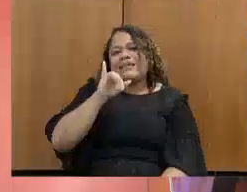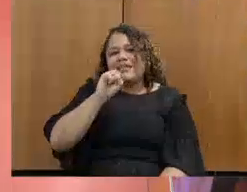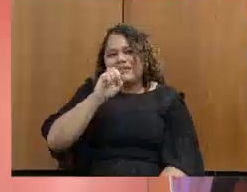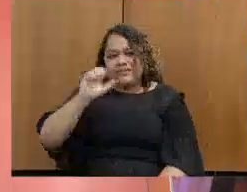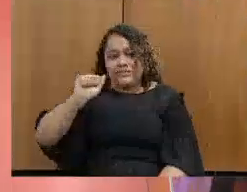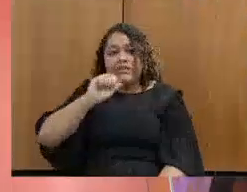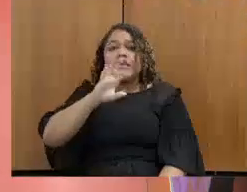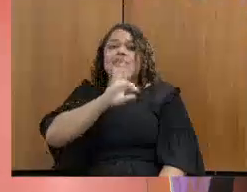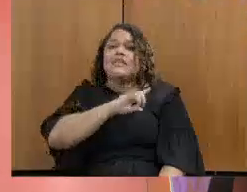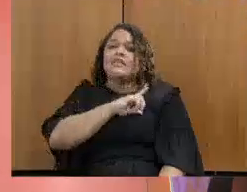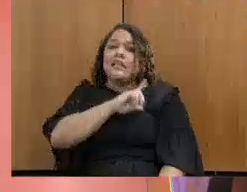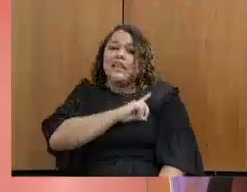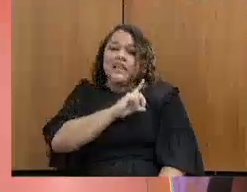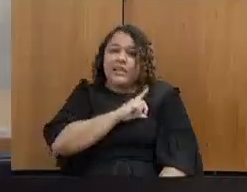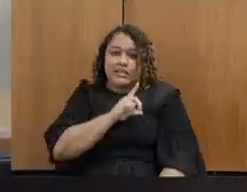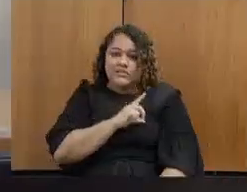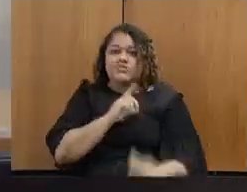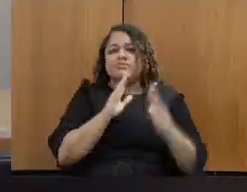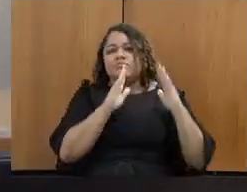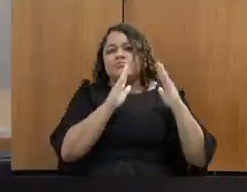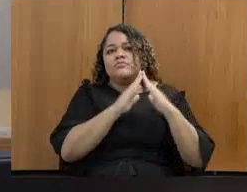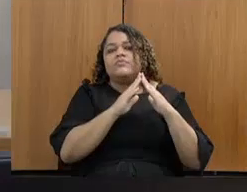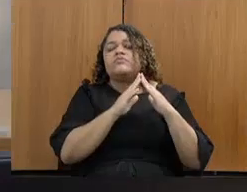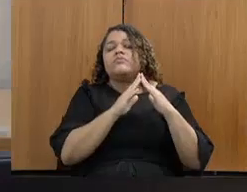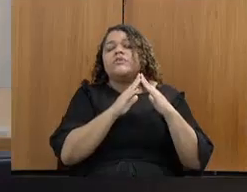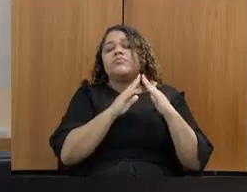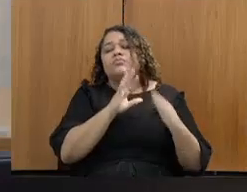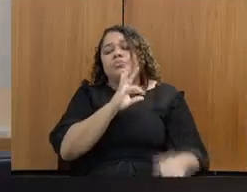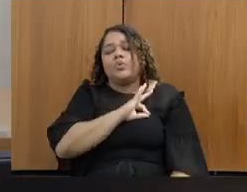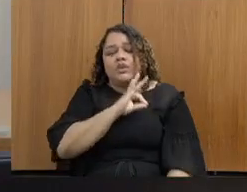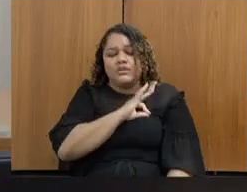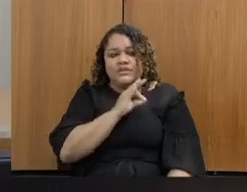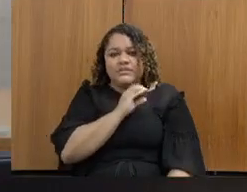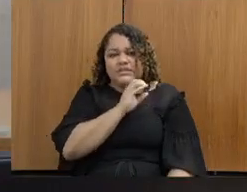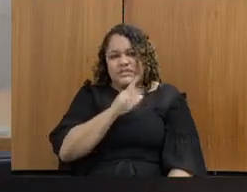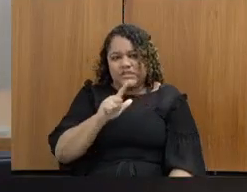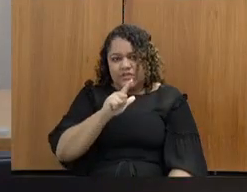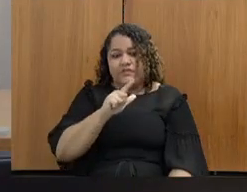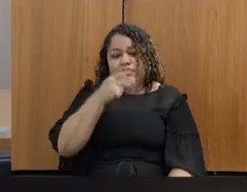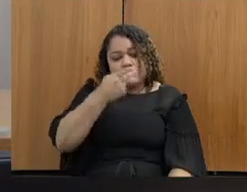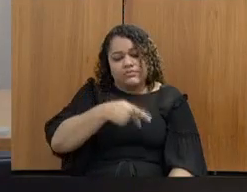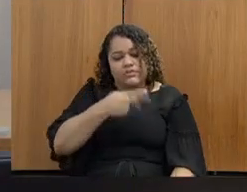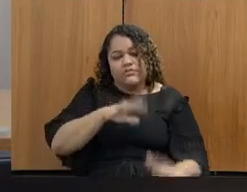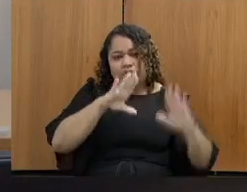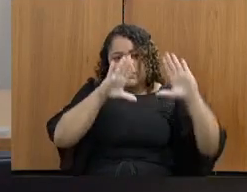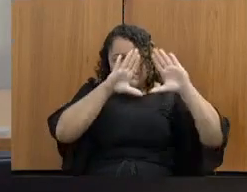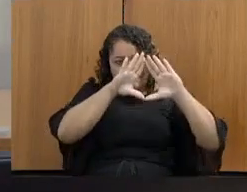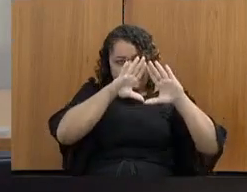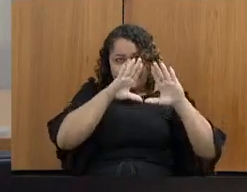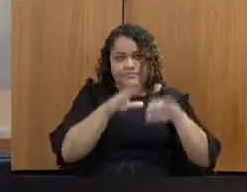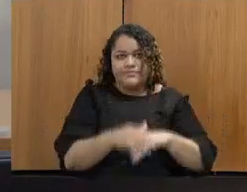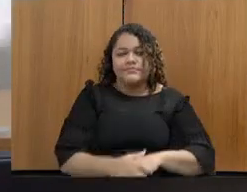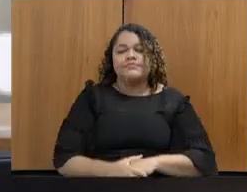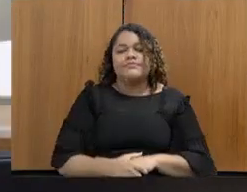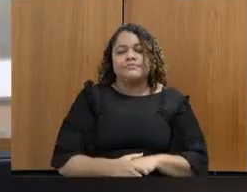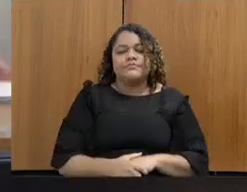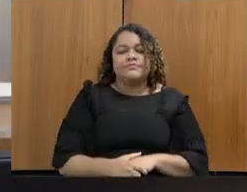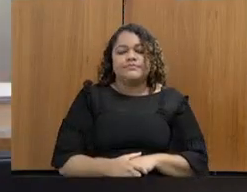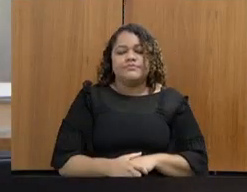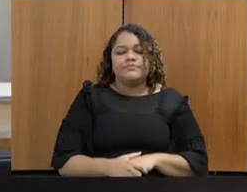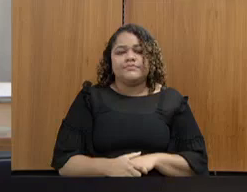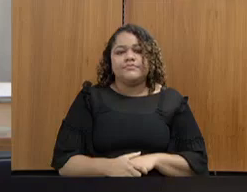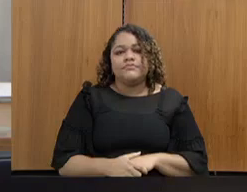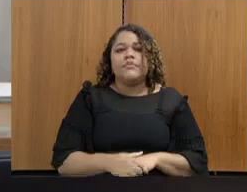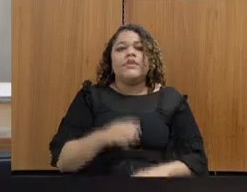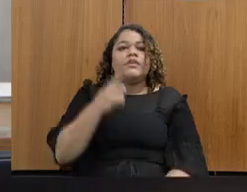assessora institucional da Polícia Civil aqui na Assembleia Legislativa de Minas Gerais e